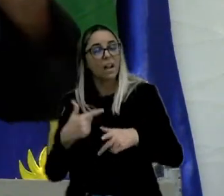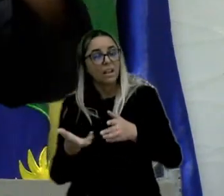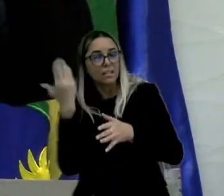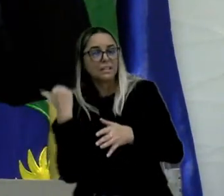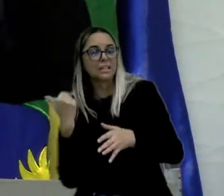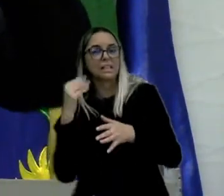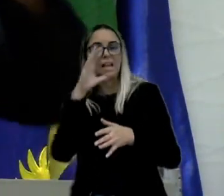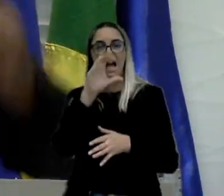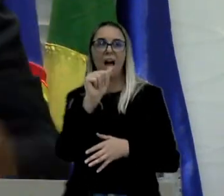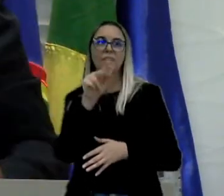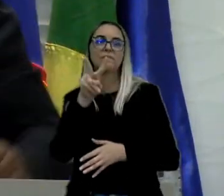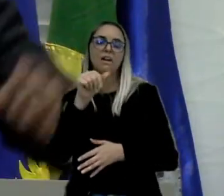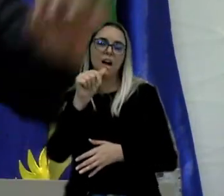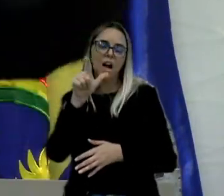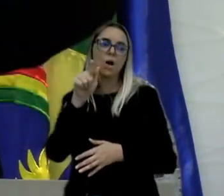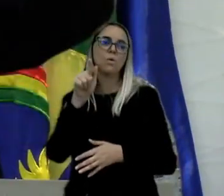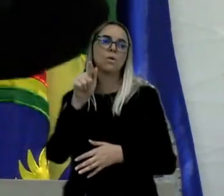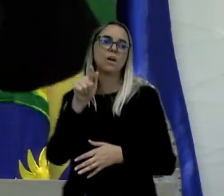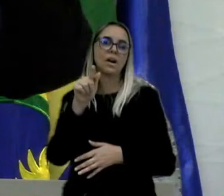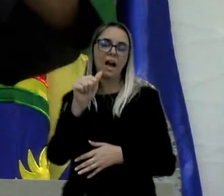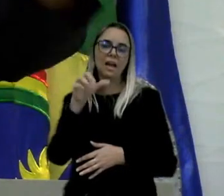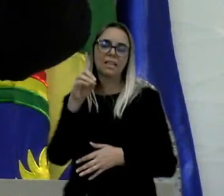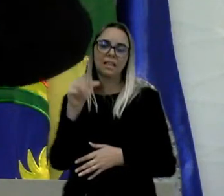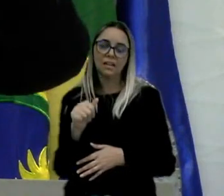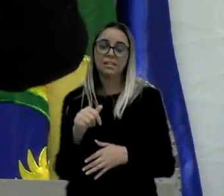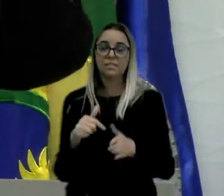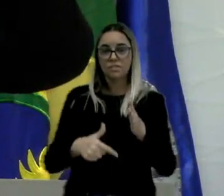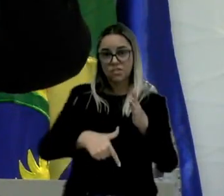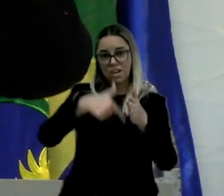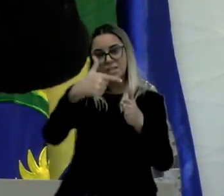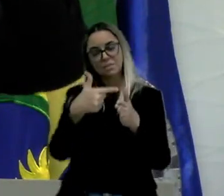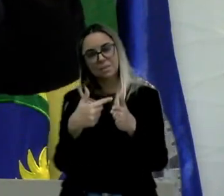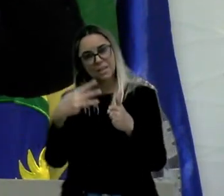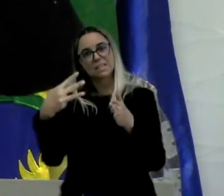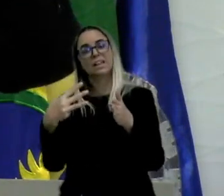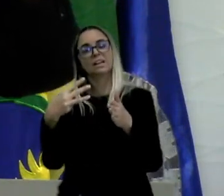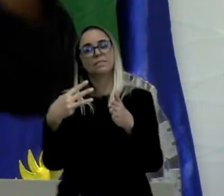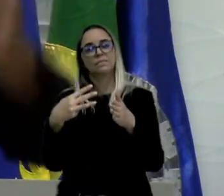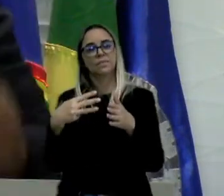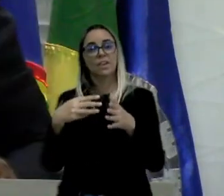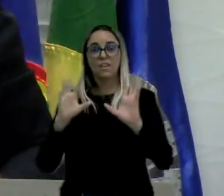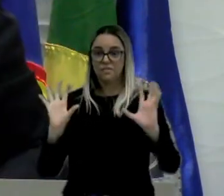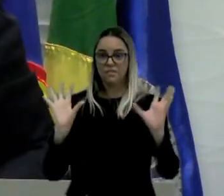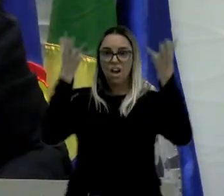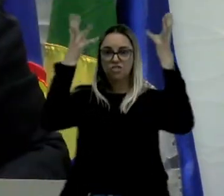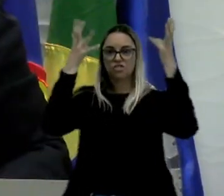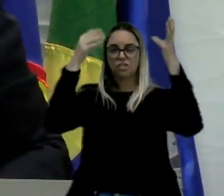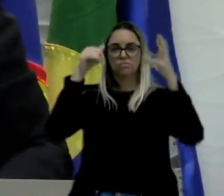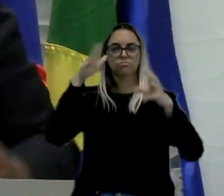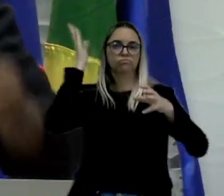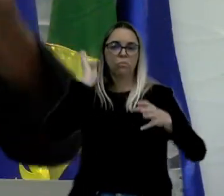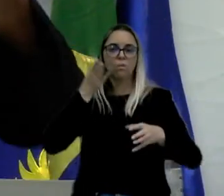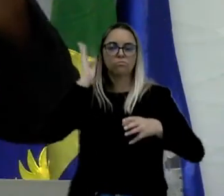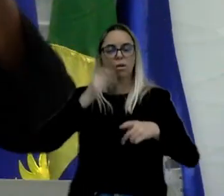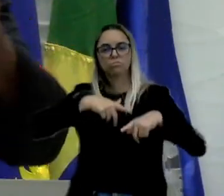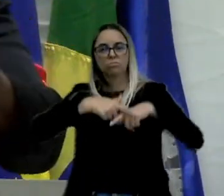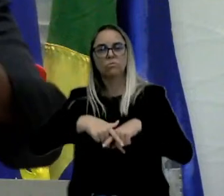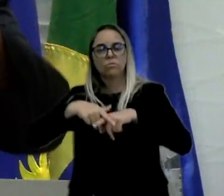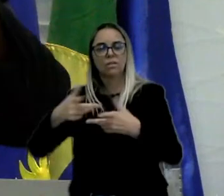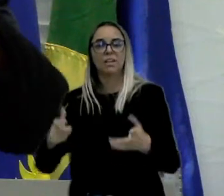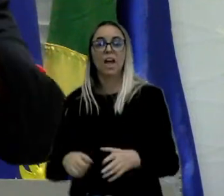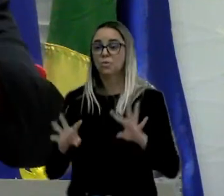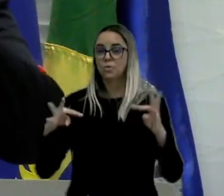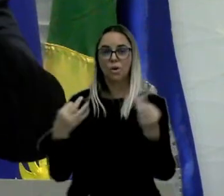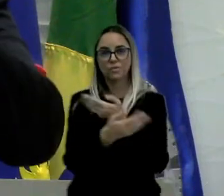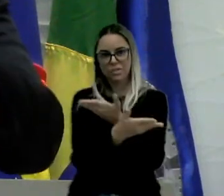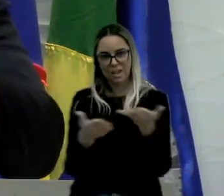festa é dia primeiro de maio 23ª corrida de Gico tradição em nossa Vila a todos vocês um